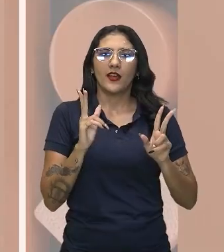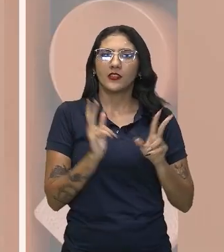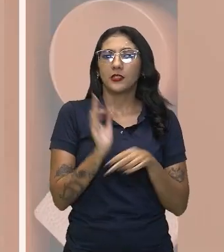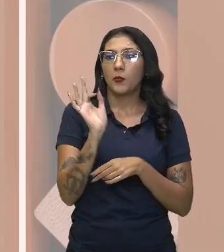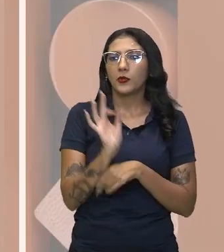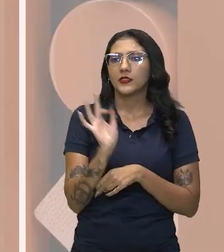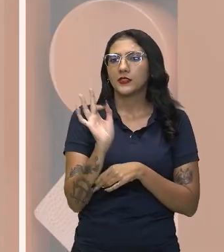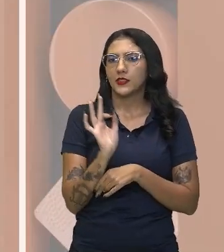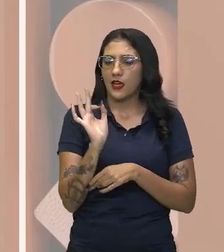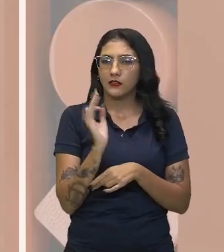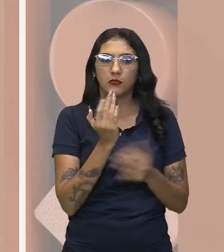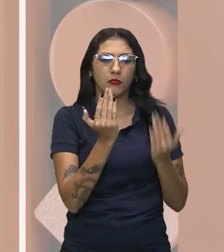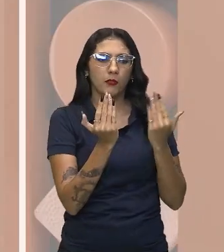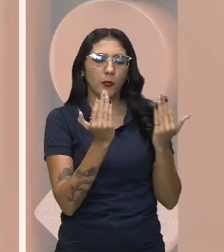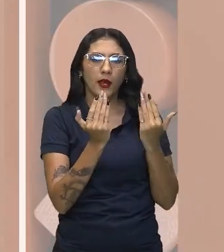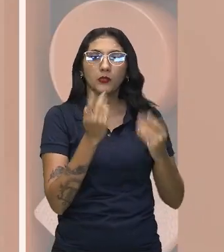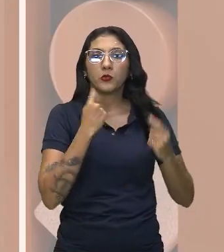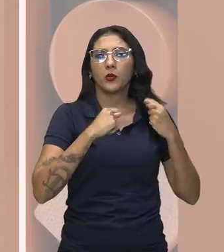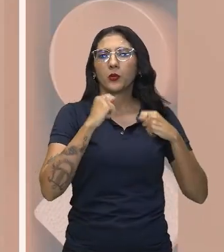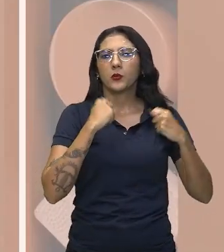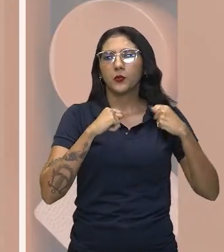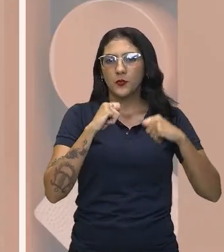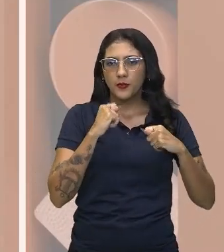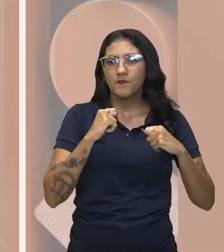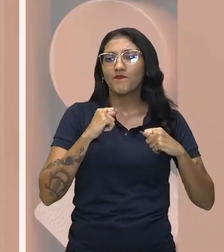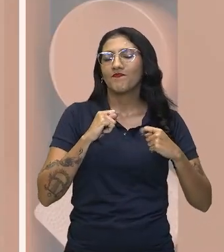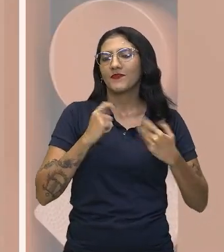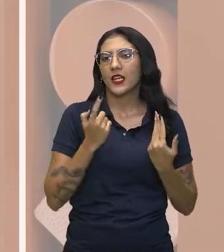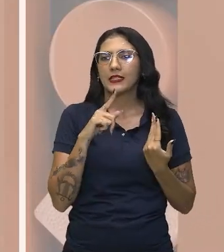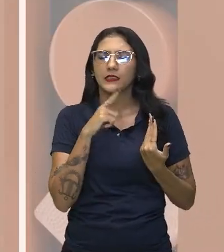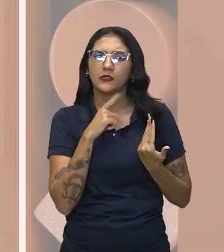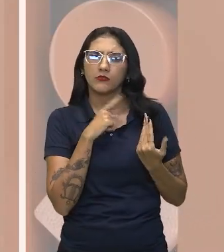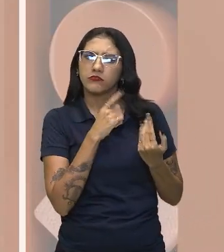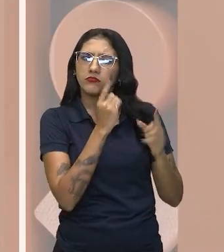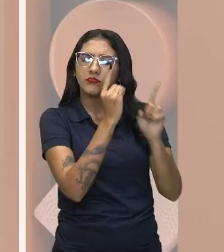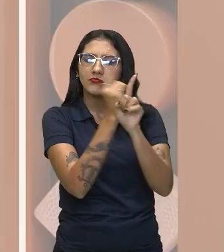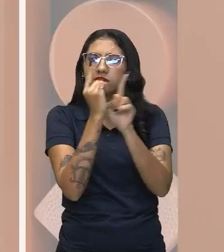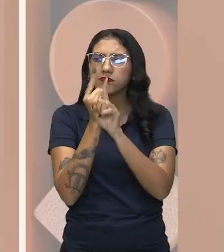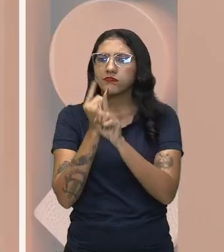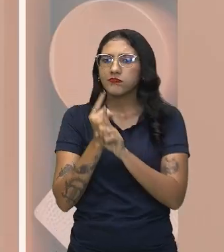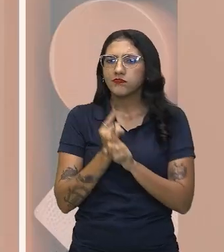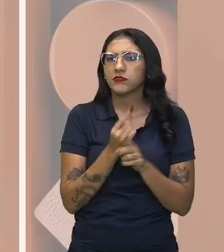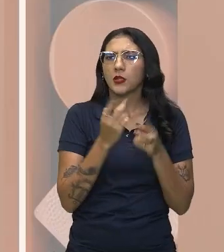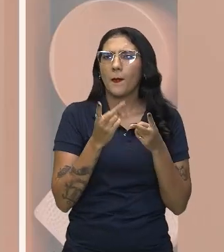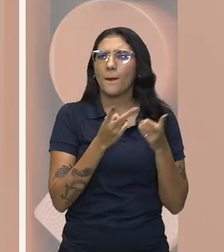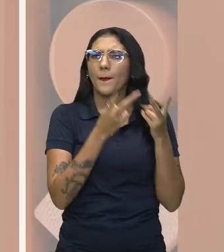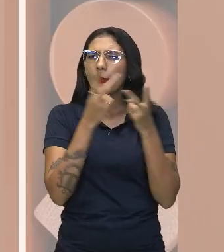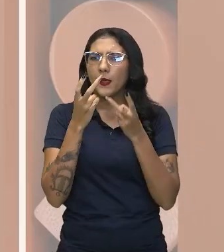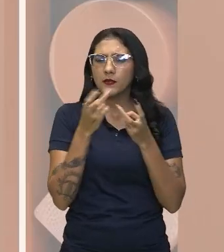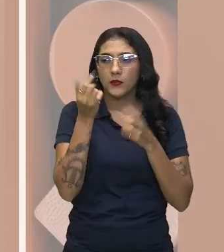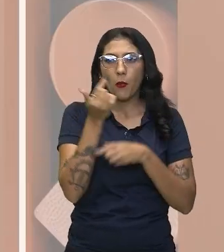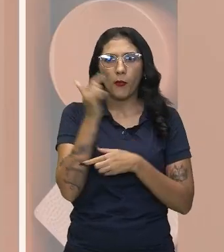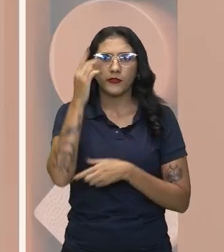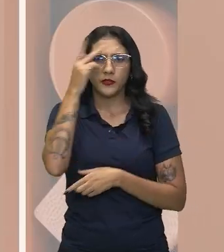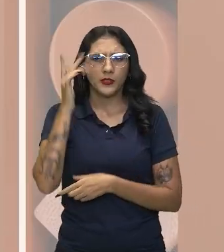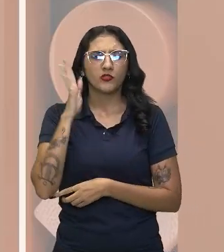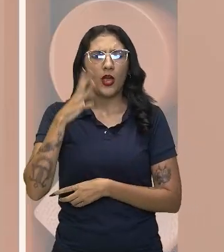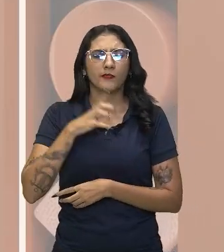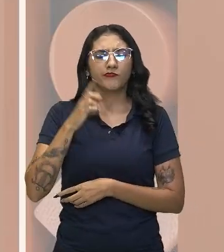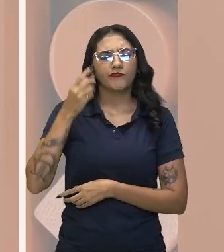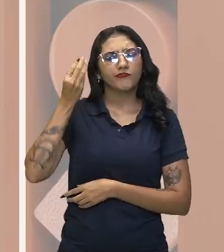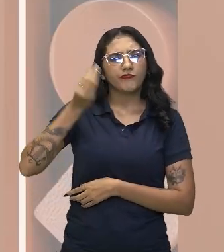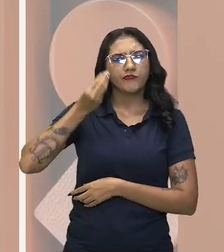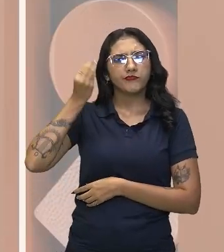das empresas. E é isso que vai ser percebido por pessoas mais experientes, né?